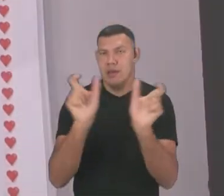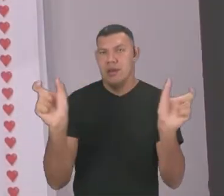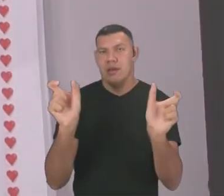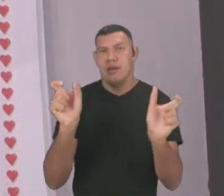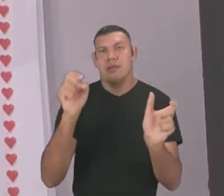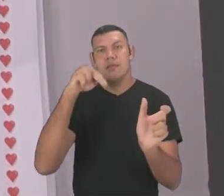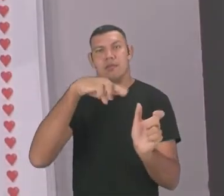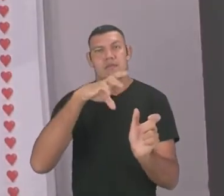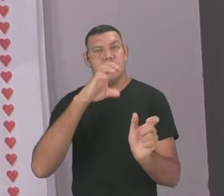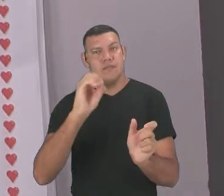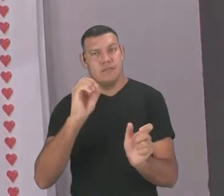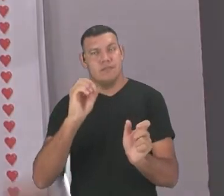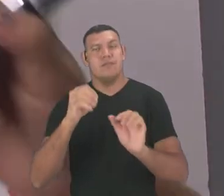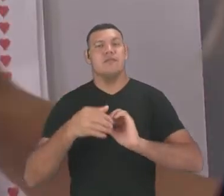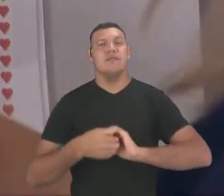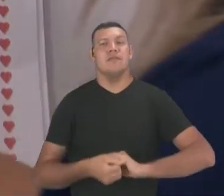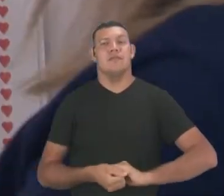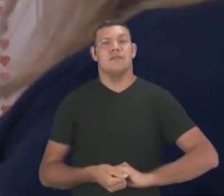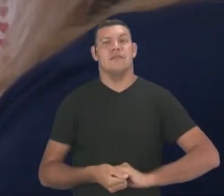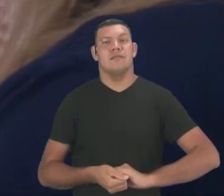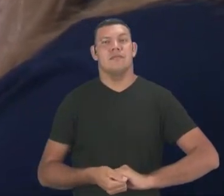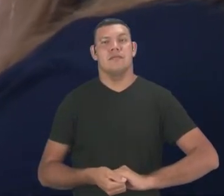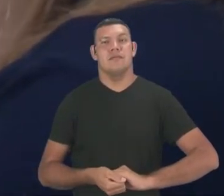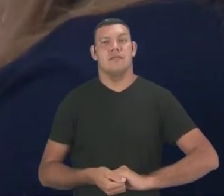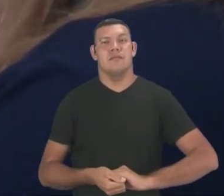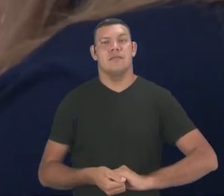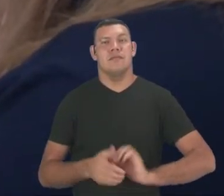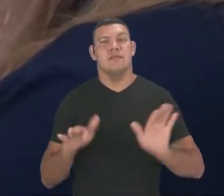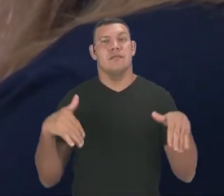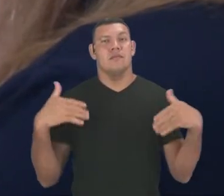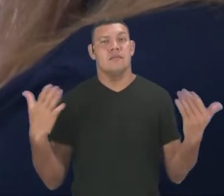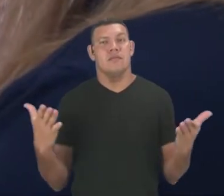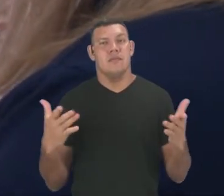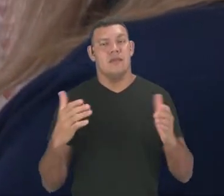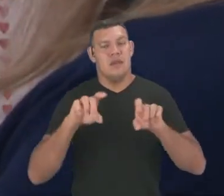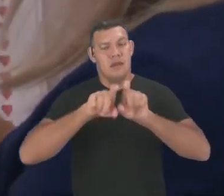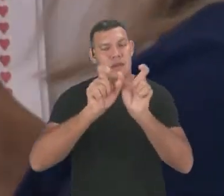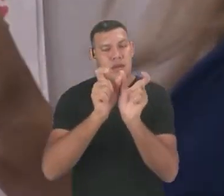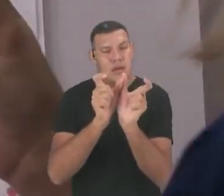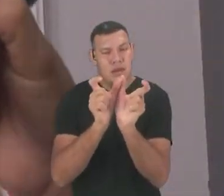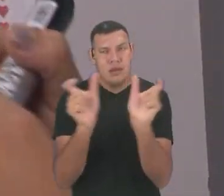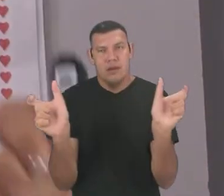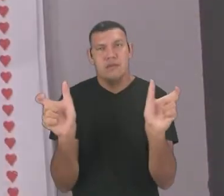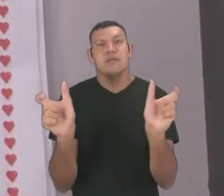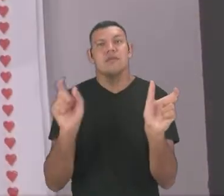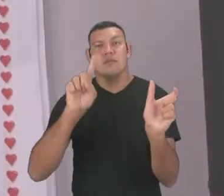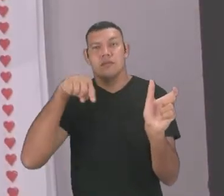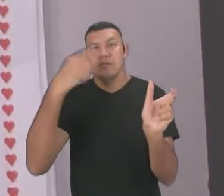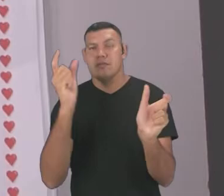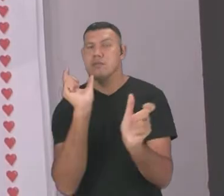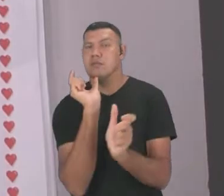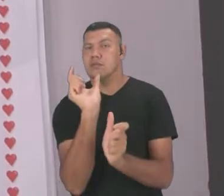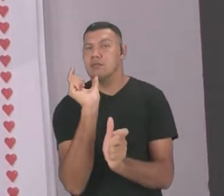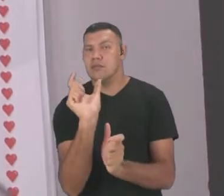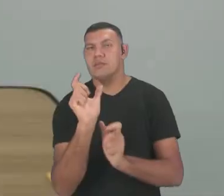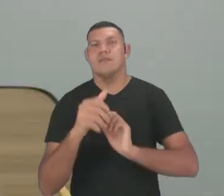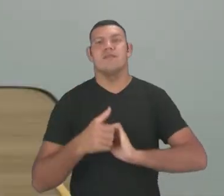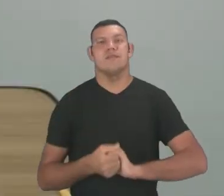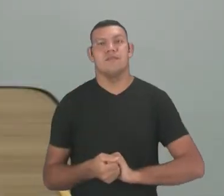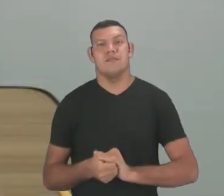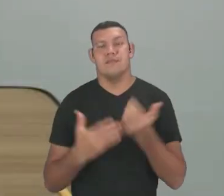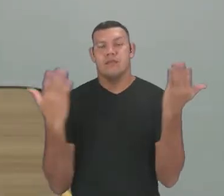n o bom então separamos aqui mais uma palavra